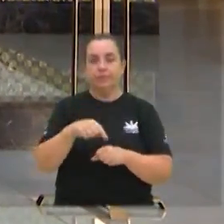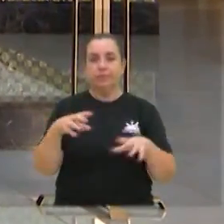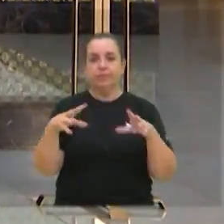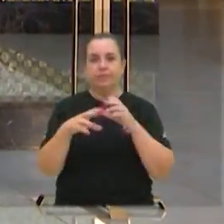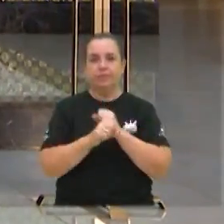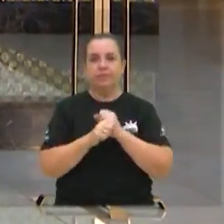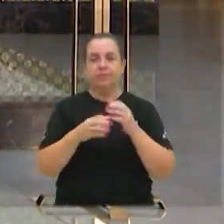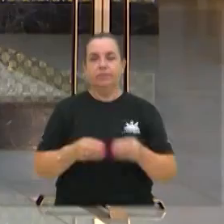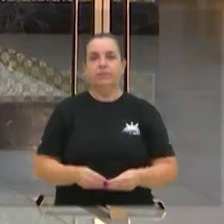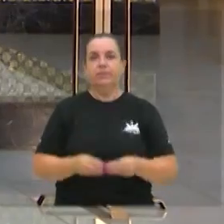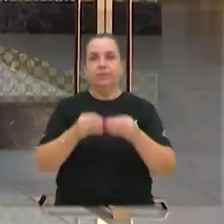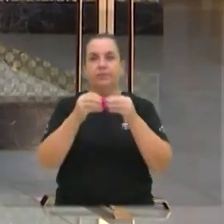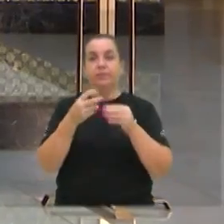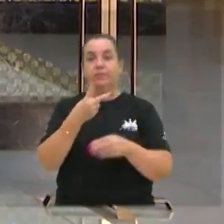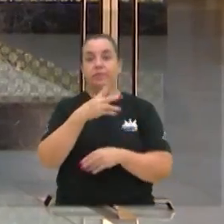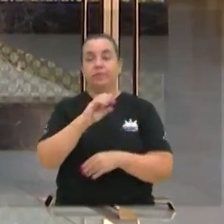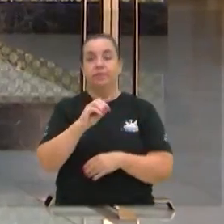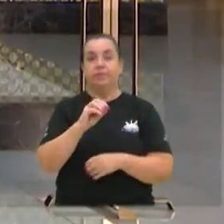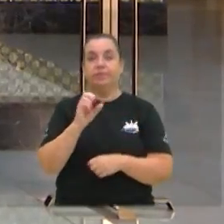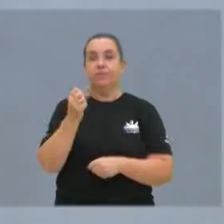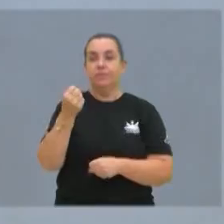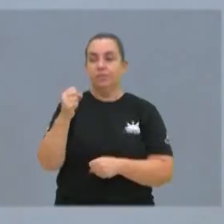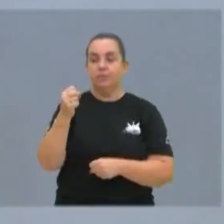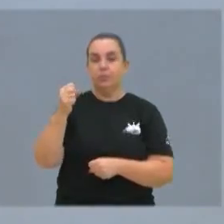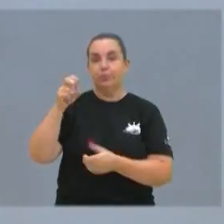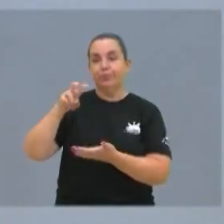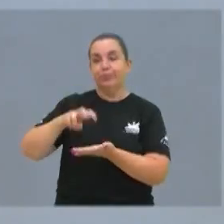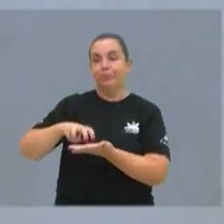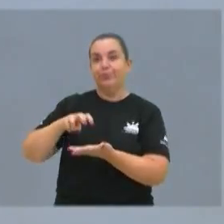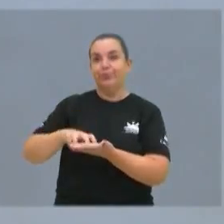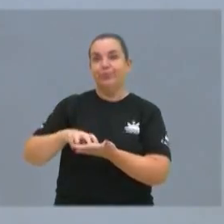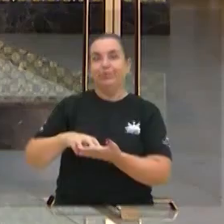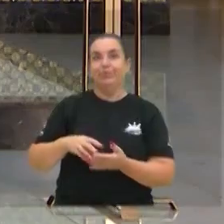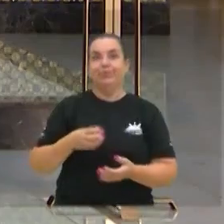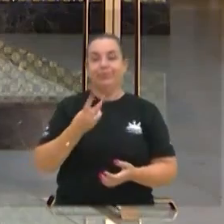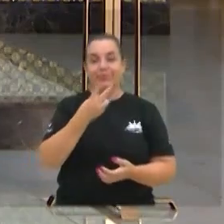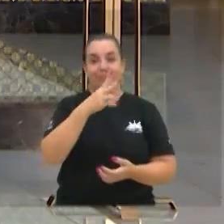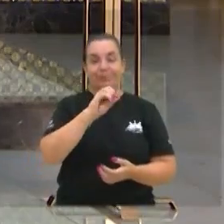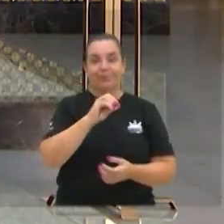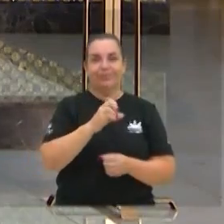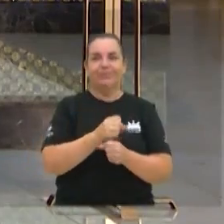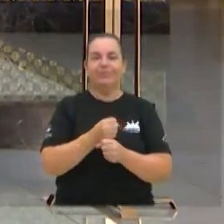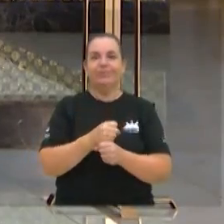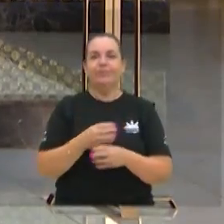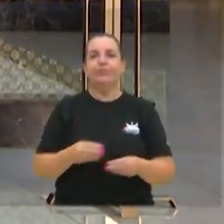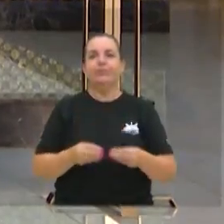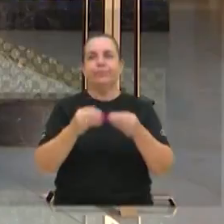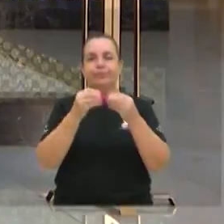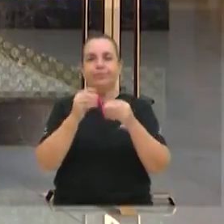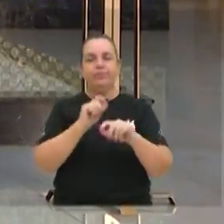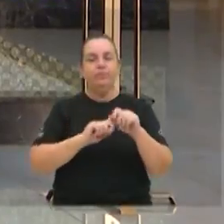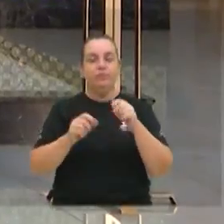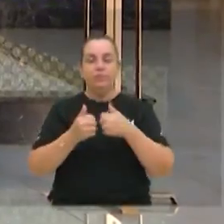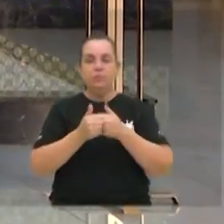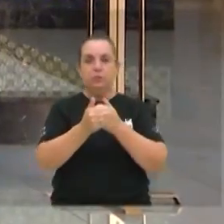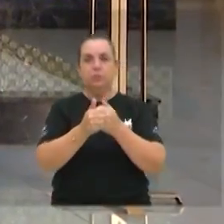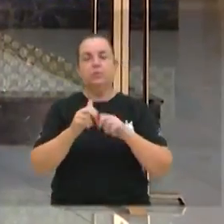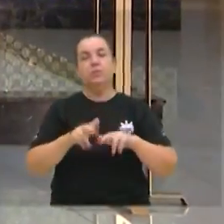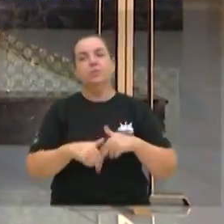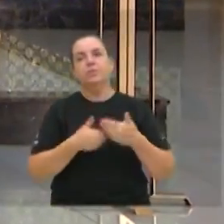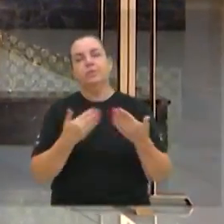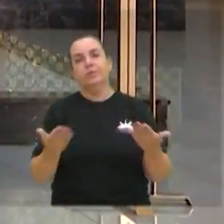com essa missa, 8 da manhã, 20 anos, meu filho, quem me acompanha, por